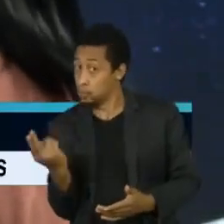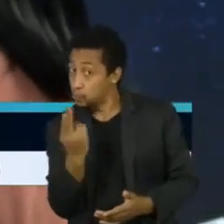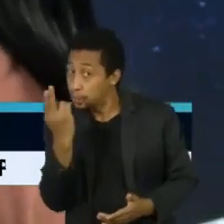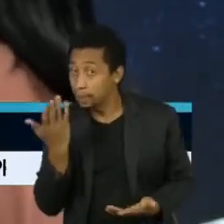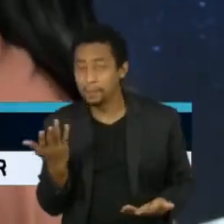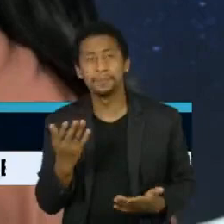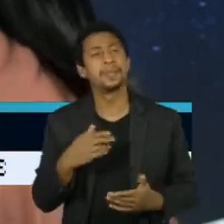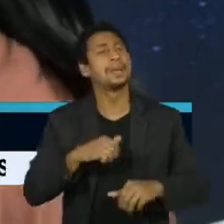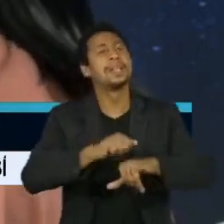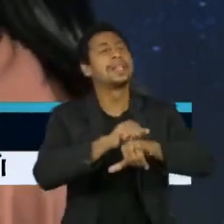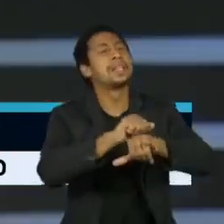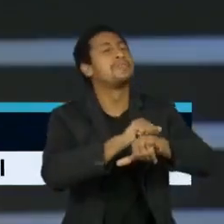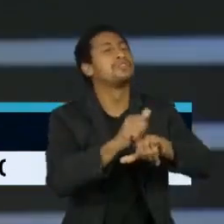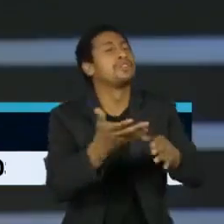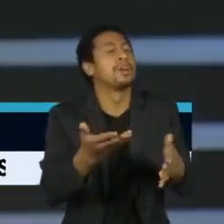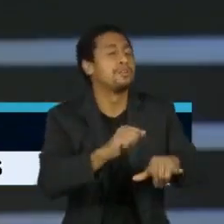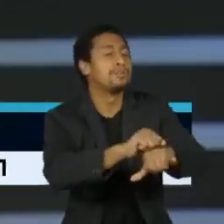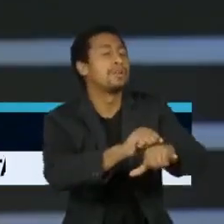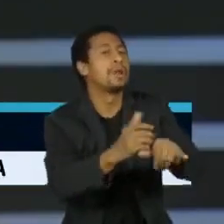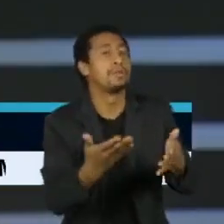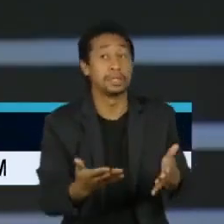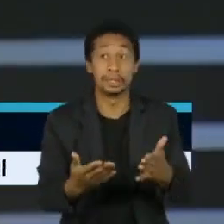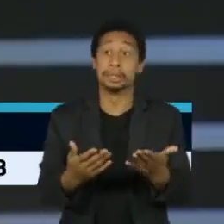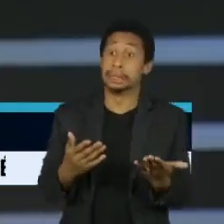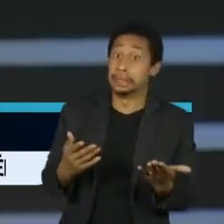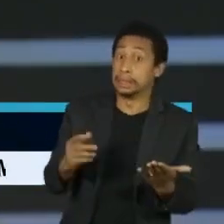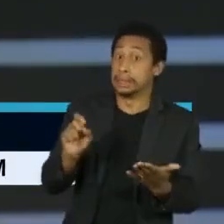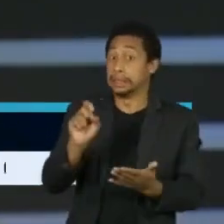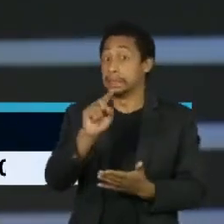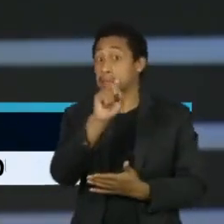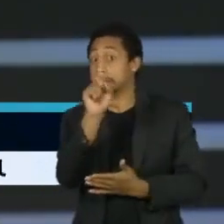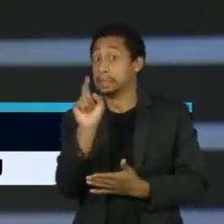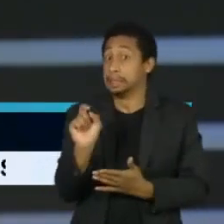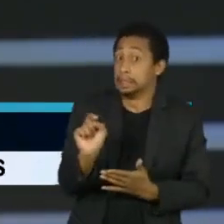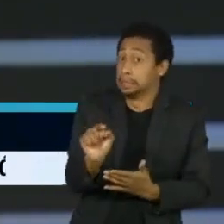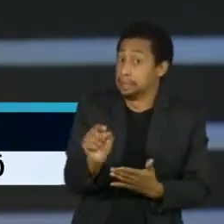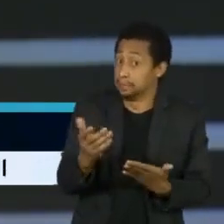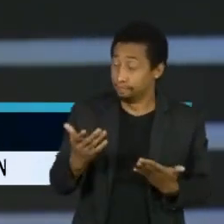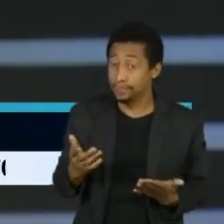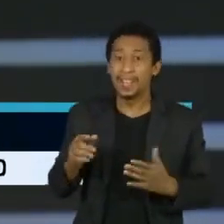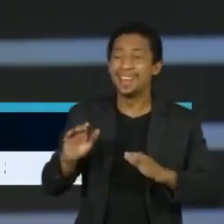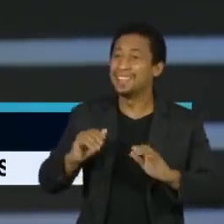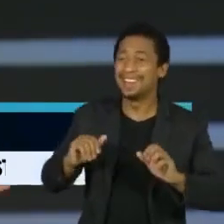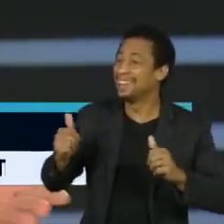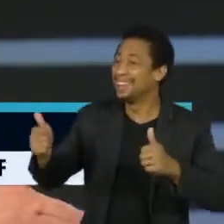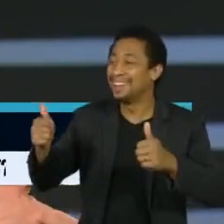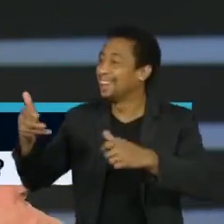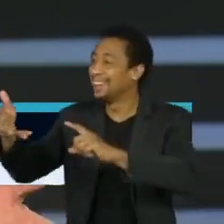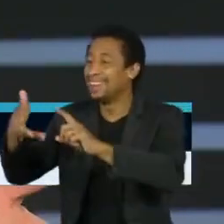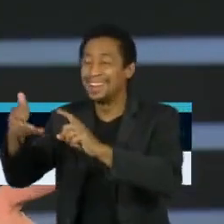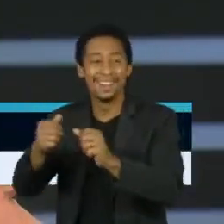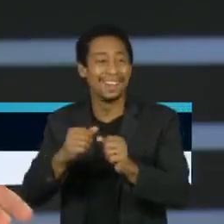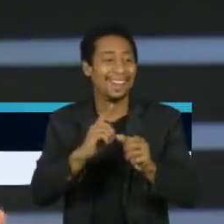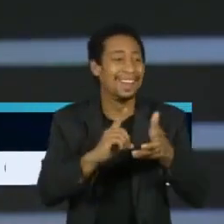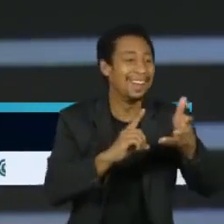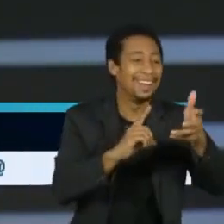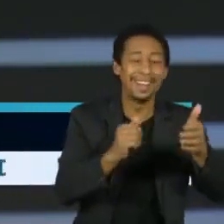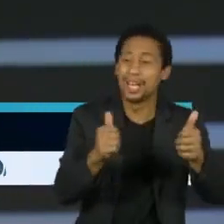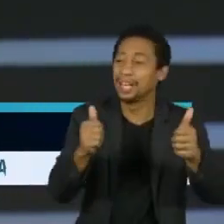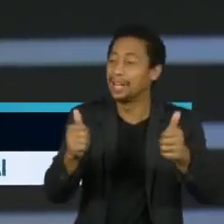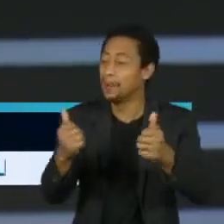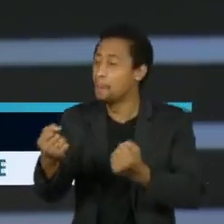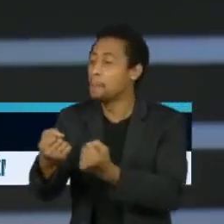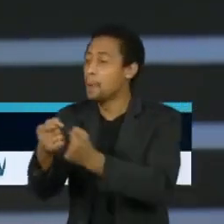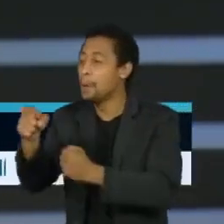Jato, Thaís? Essa é outra grande interrogação, porque da mesma forma que ele acenou para todo mundo, ele disse que era um garantista, que ele